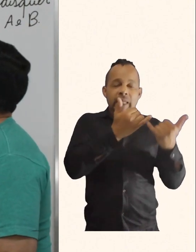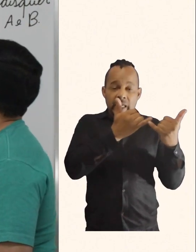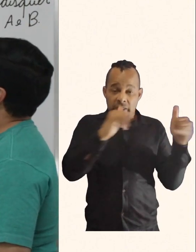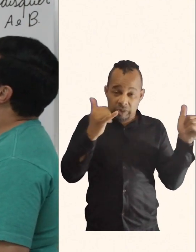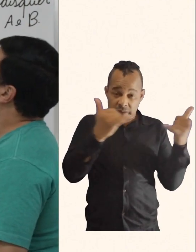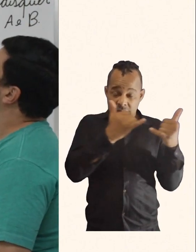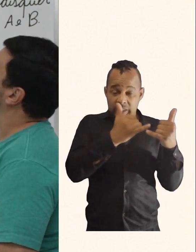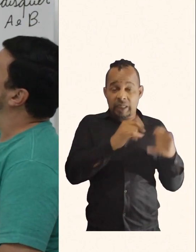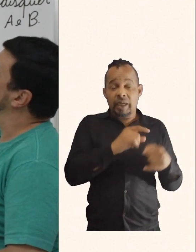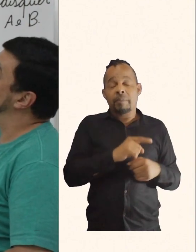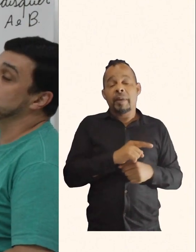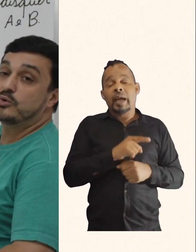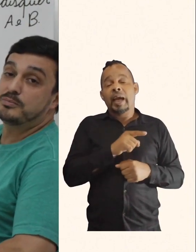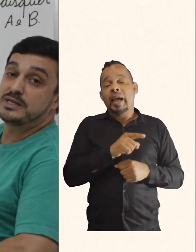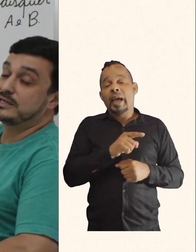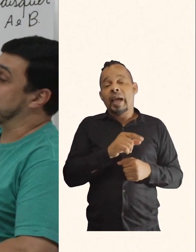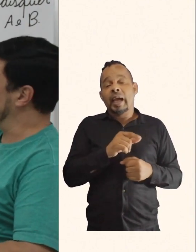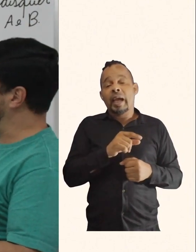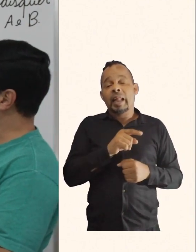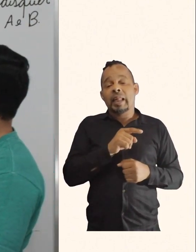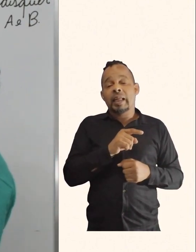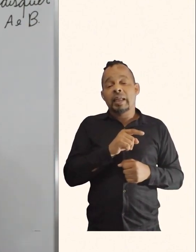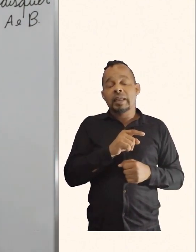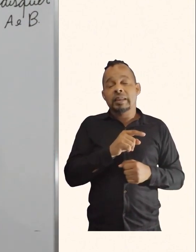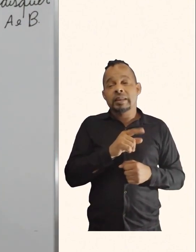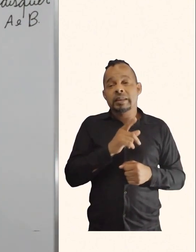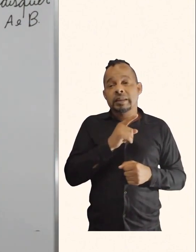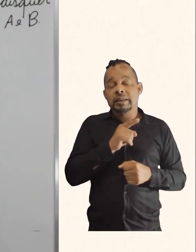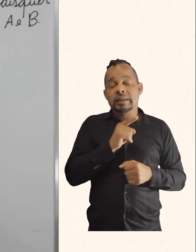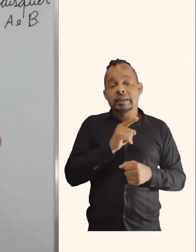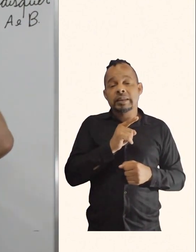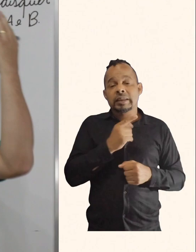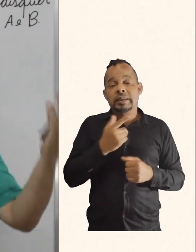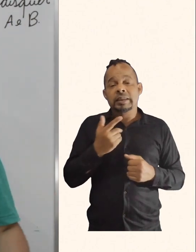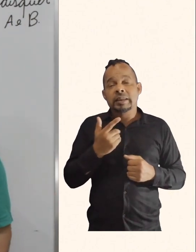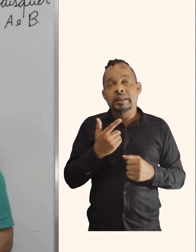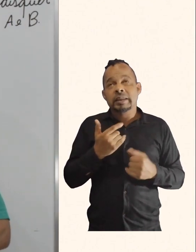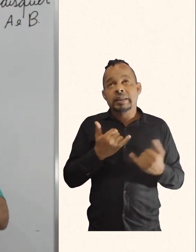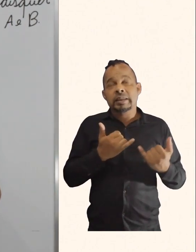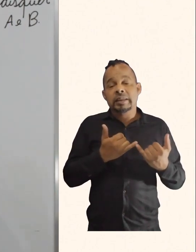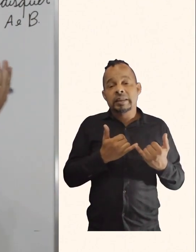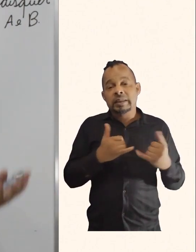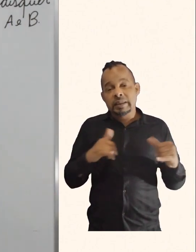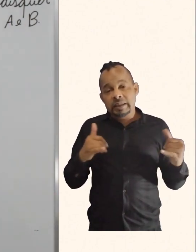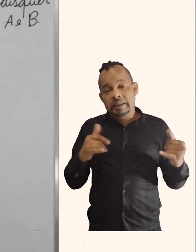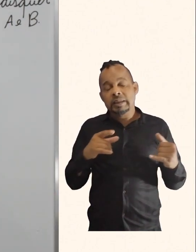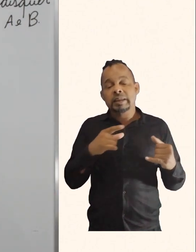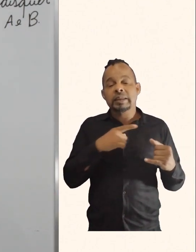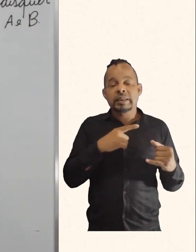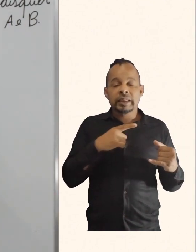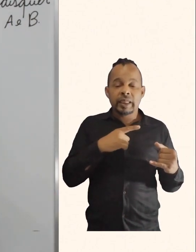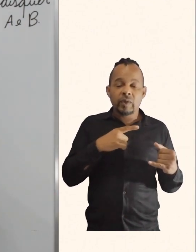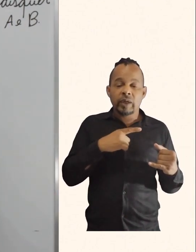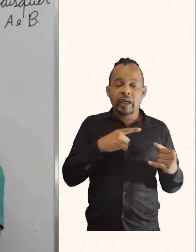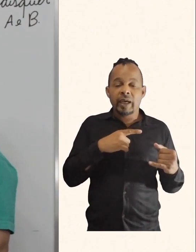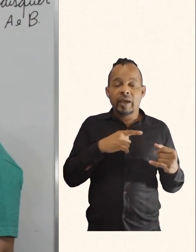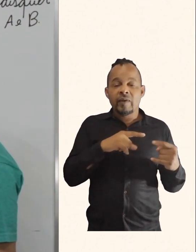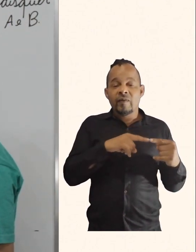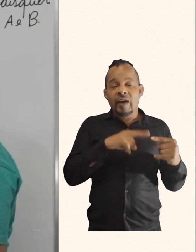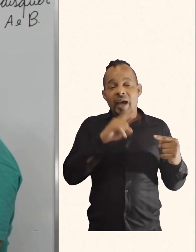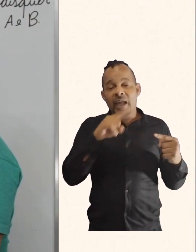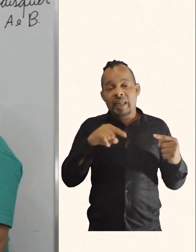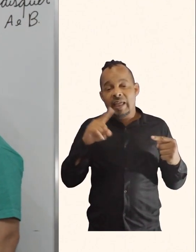energia, ou sobre a nossa energia U, ou sobre demais variáveis